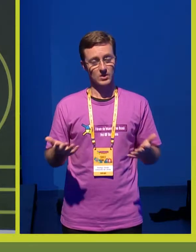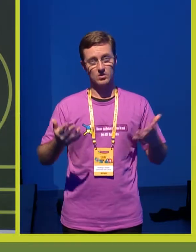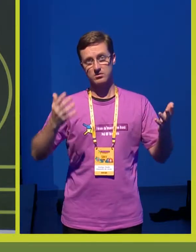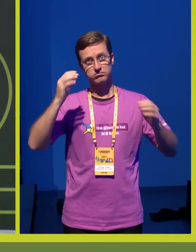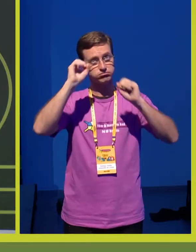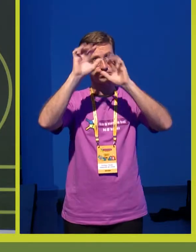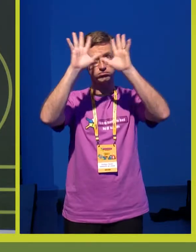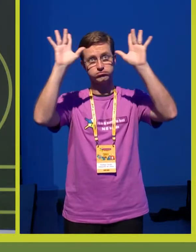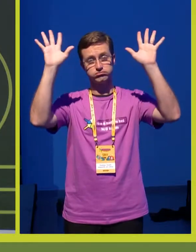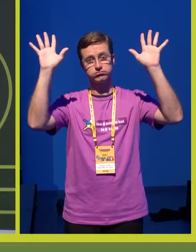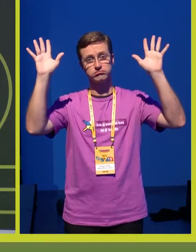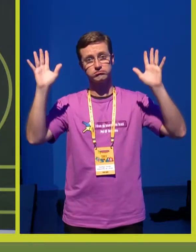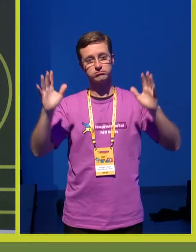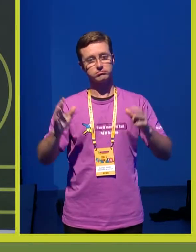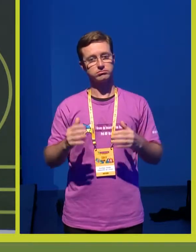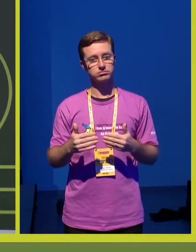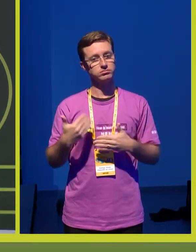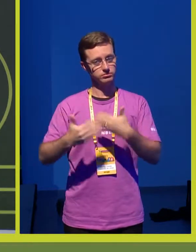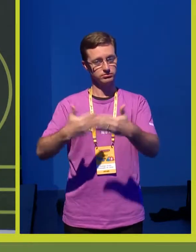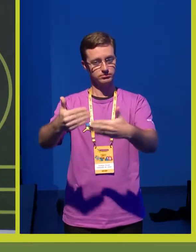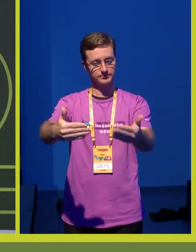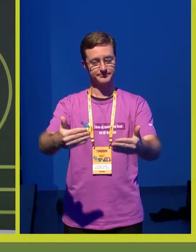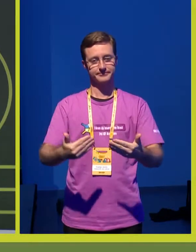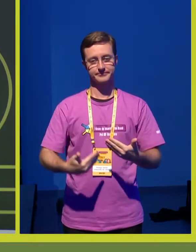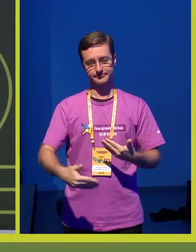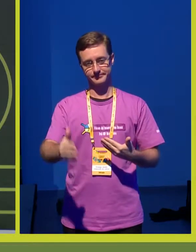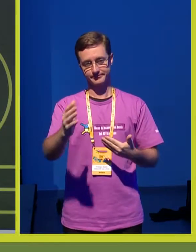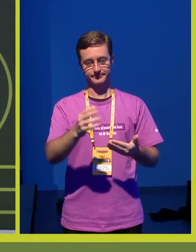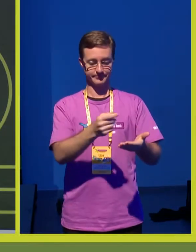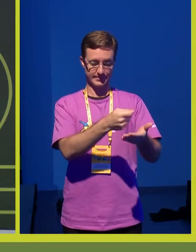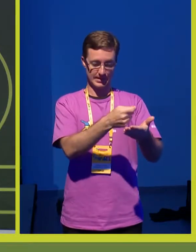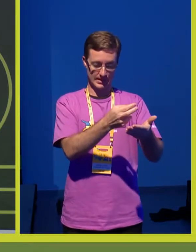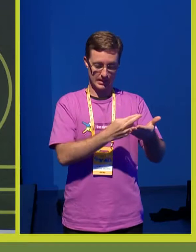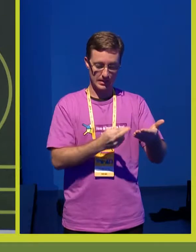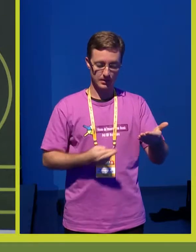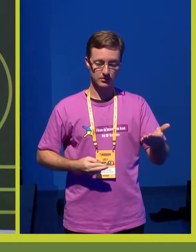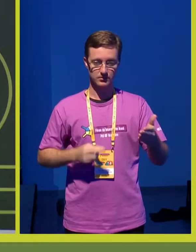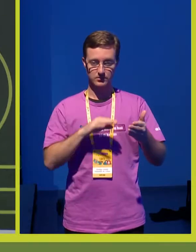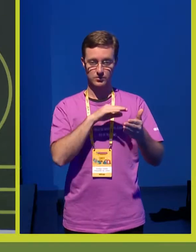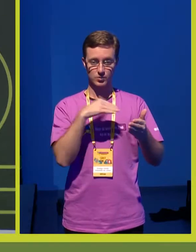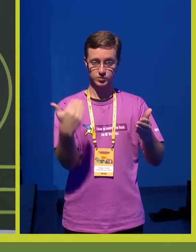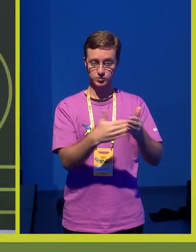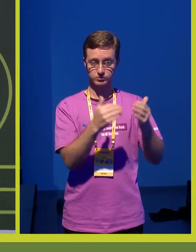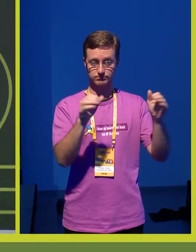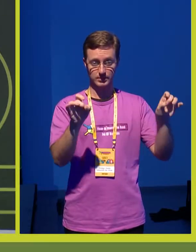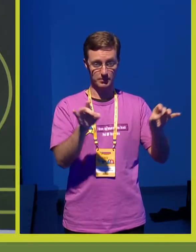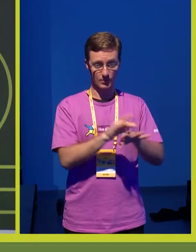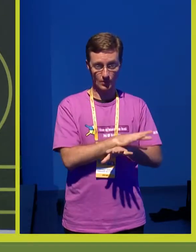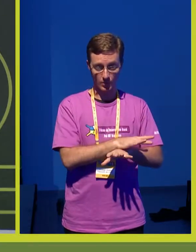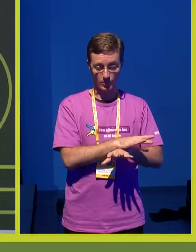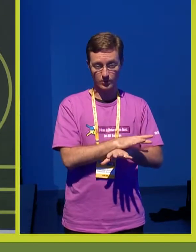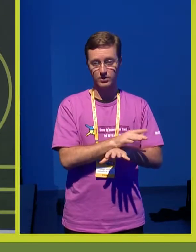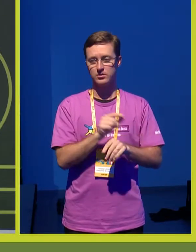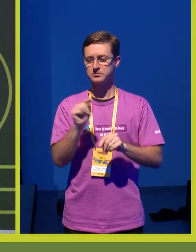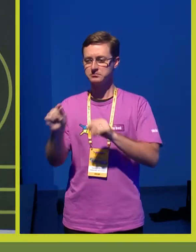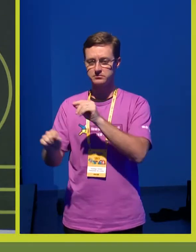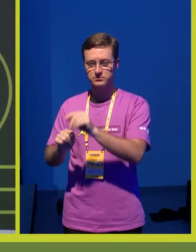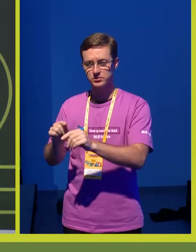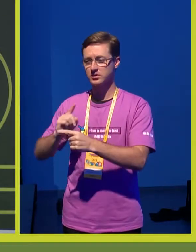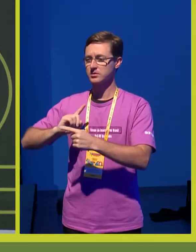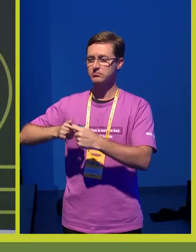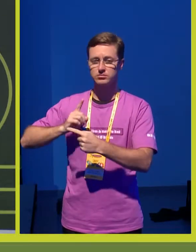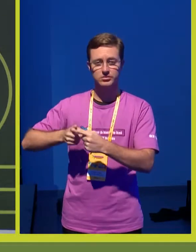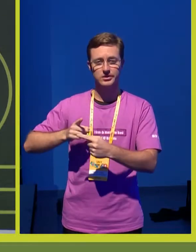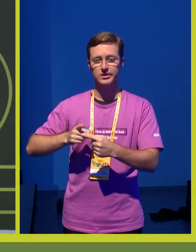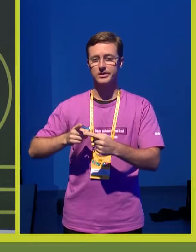imagino que logo em seguida com um relatório completo do tipo do que foi feito de por que